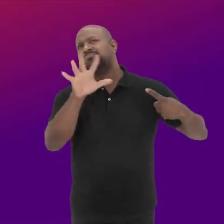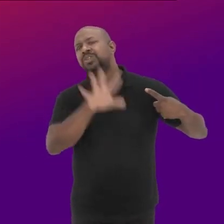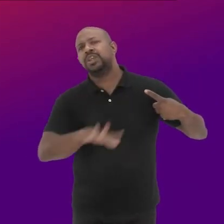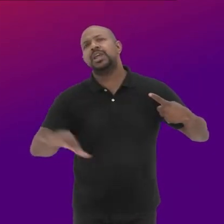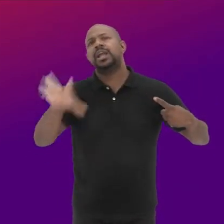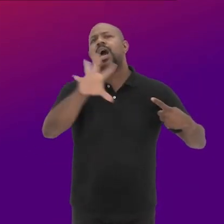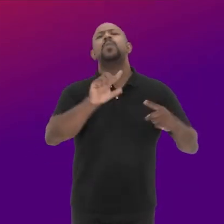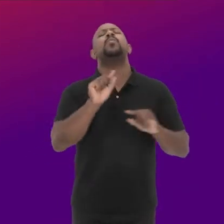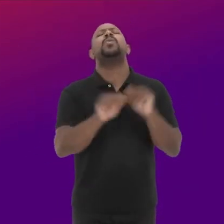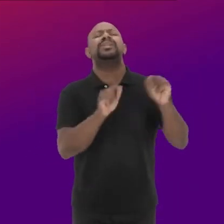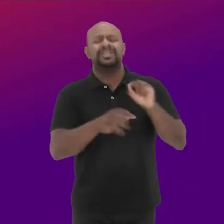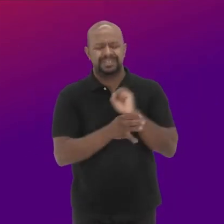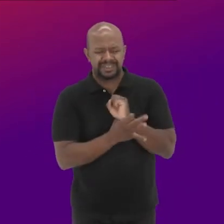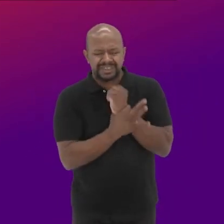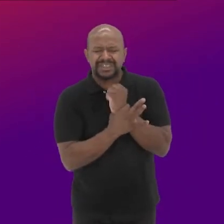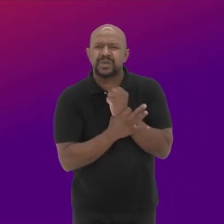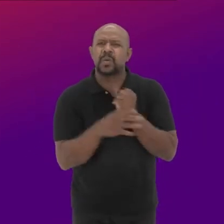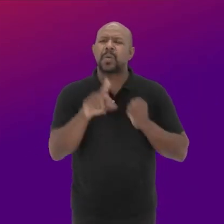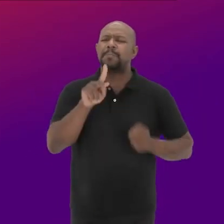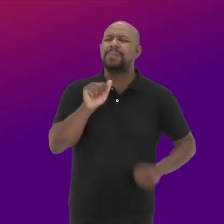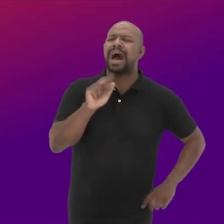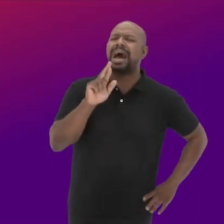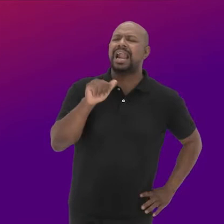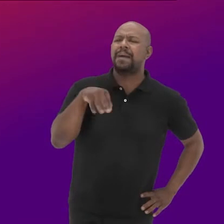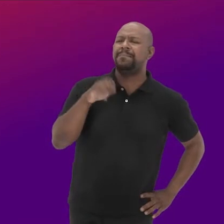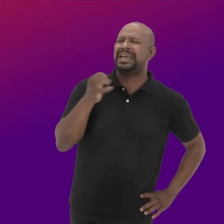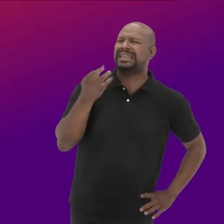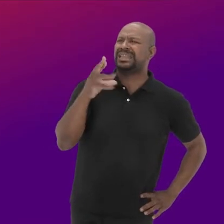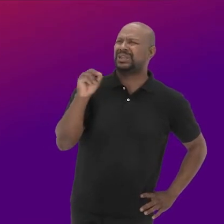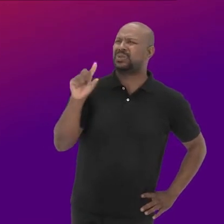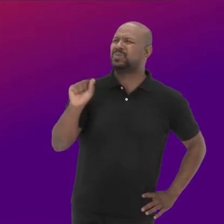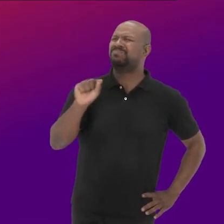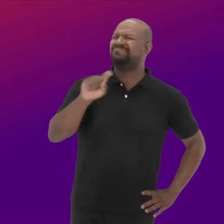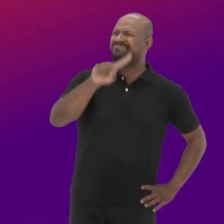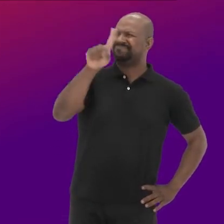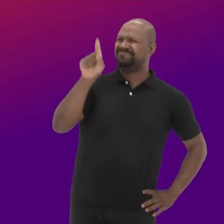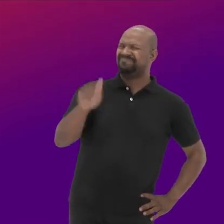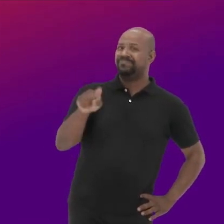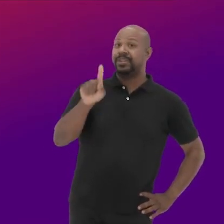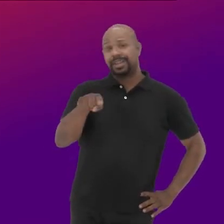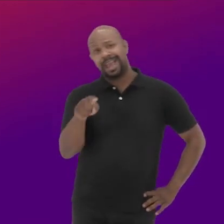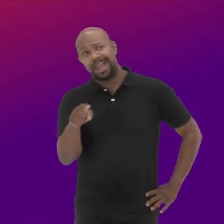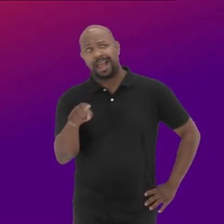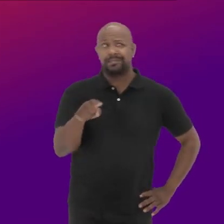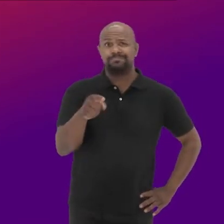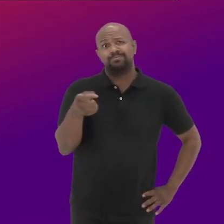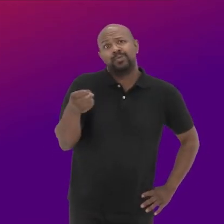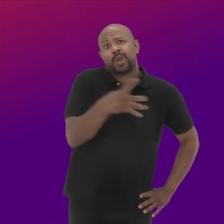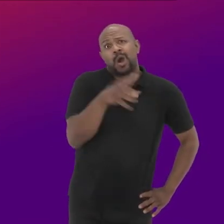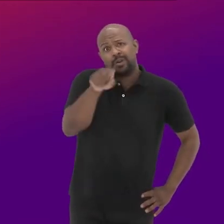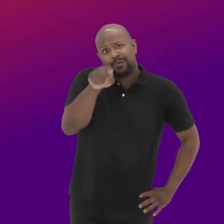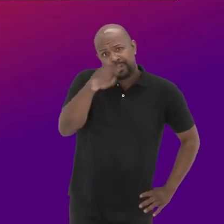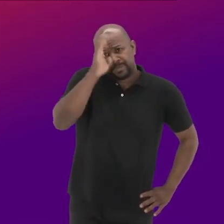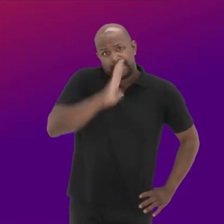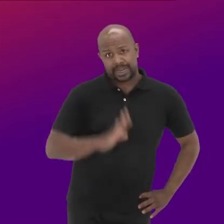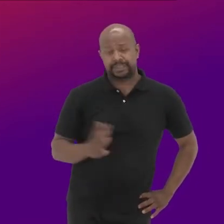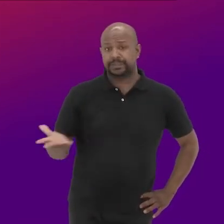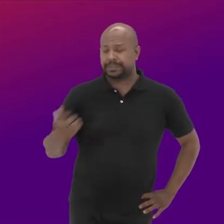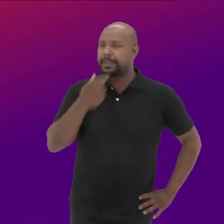termos gerais, o que são os seguros paramétricos, que eu entendo que é uma modalidade relativamente nova no